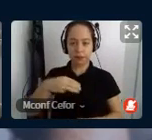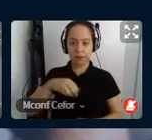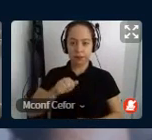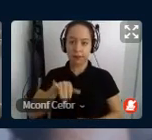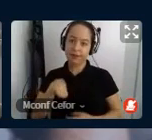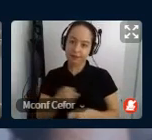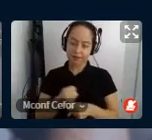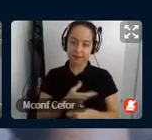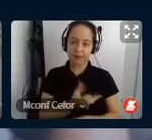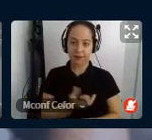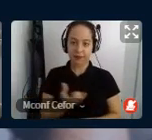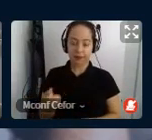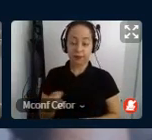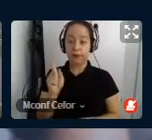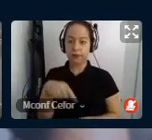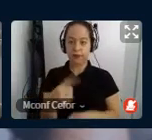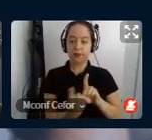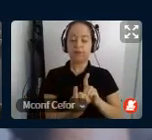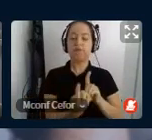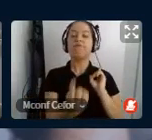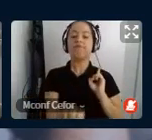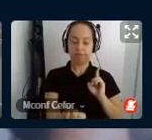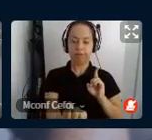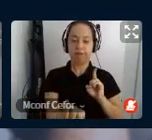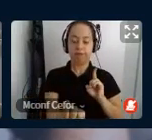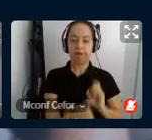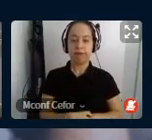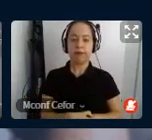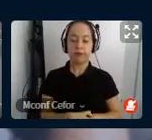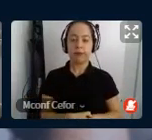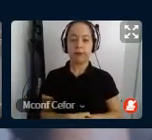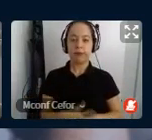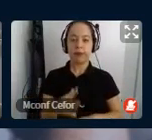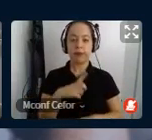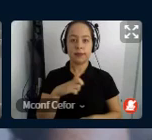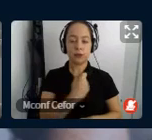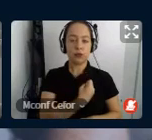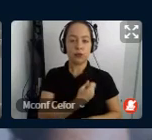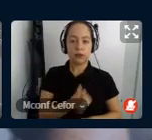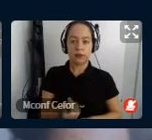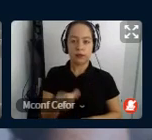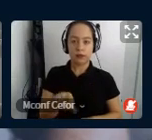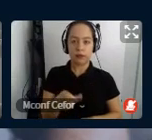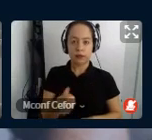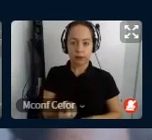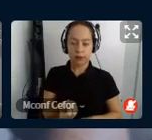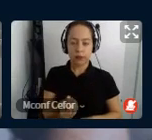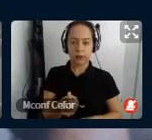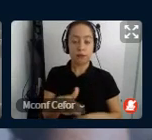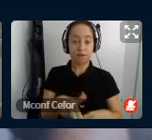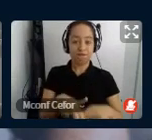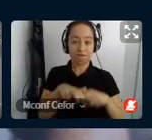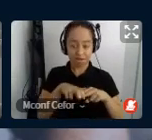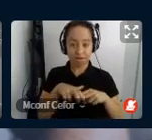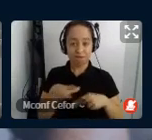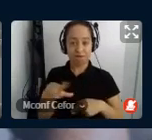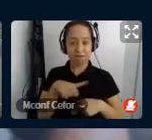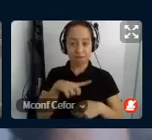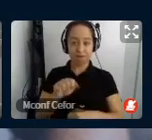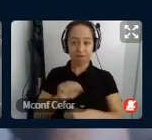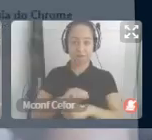de 2020, de forma remota. Conforme o item 6.6, em virtude da pandemia causada